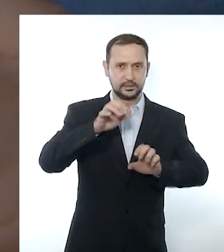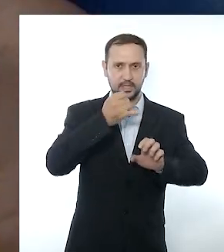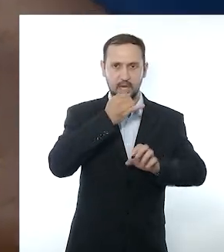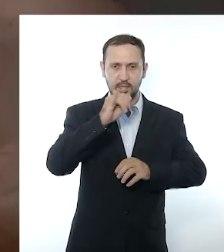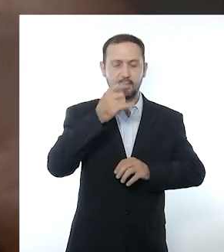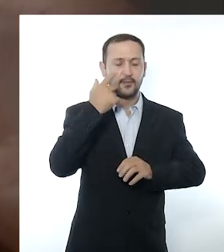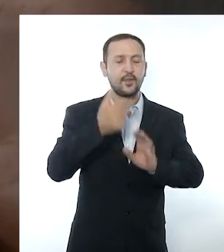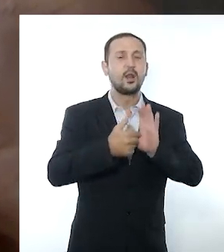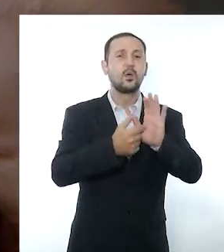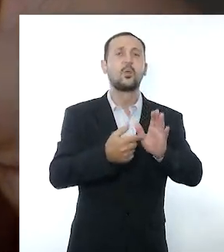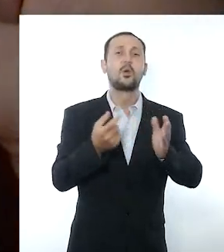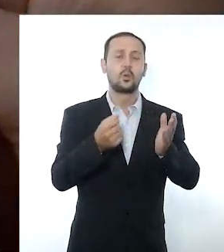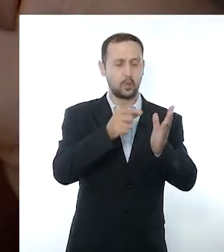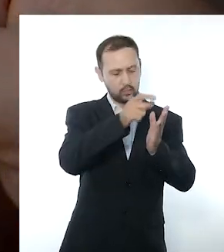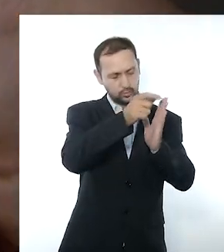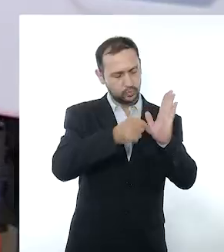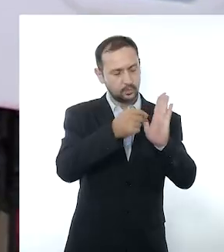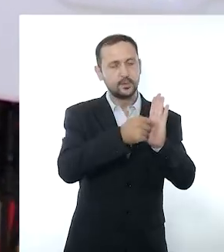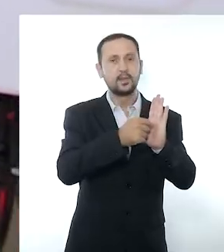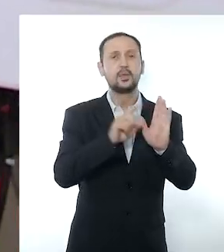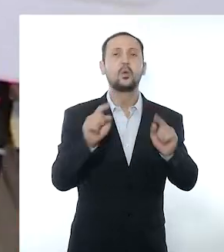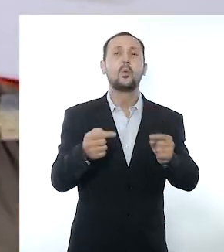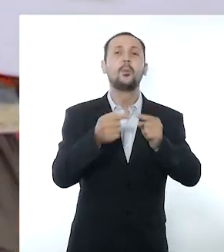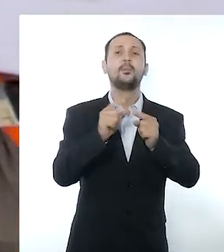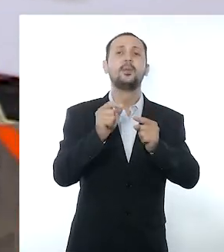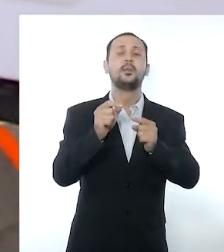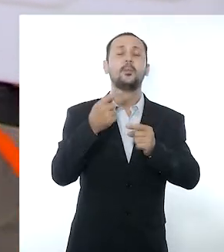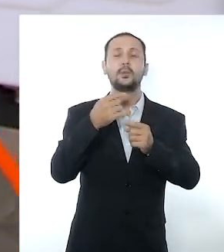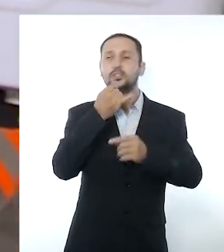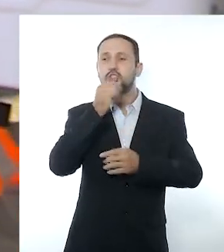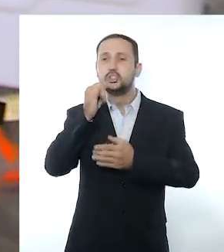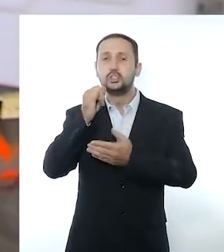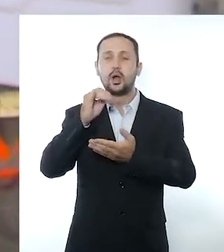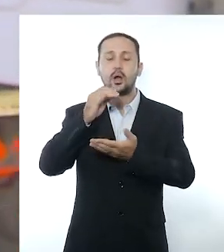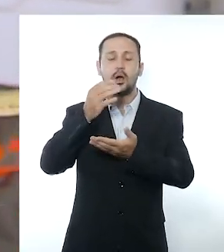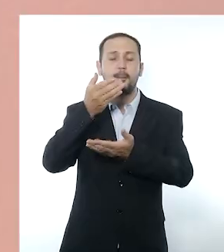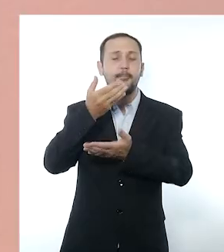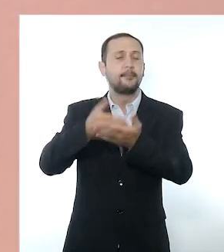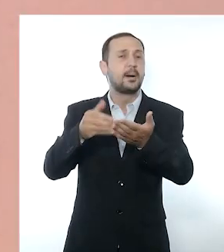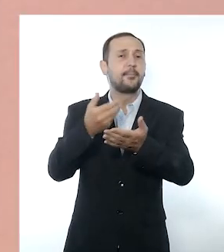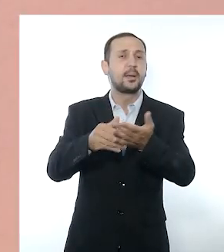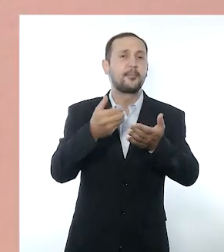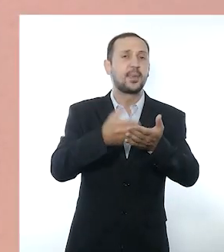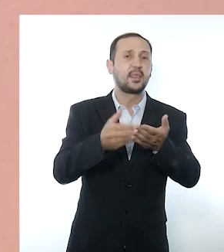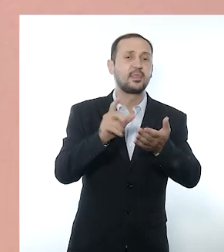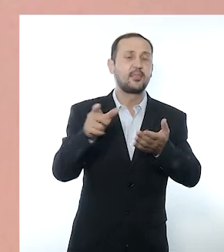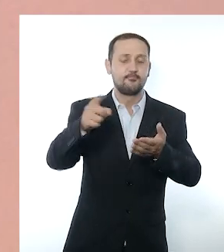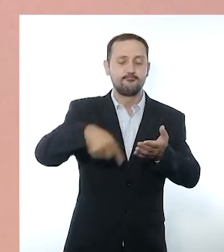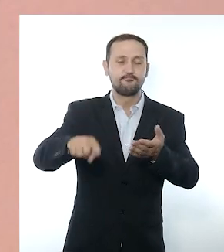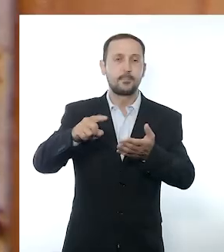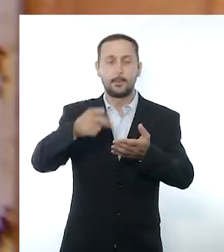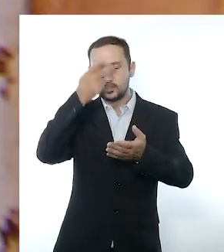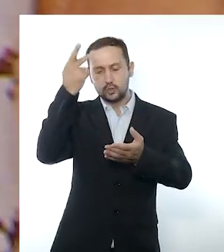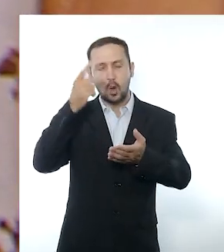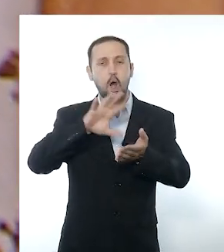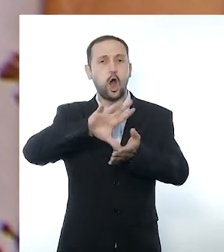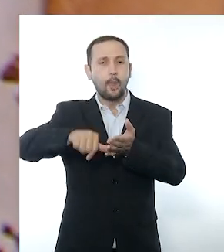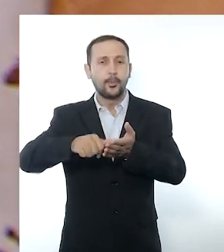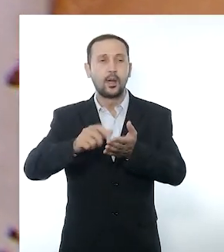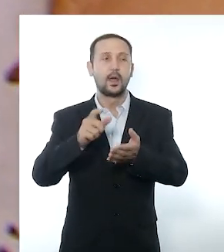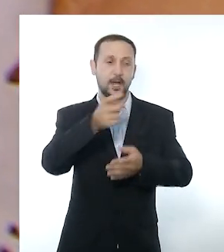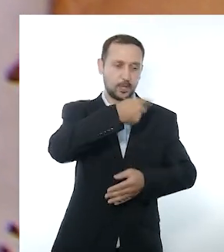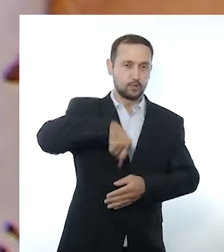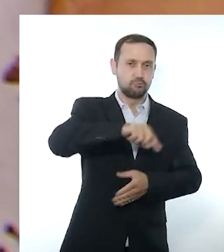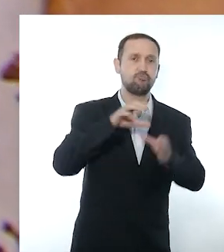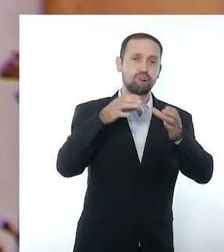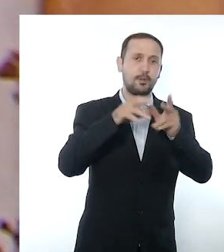aos clientes qual o valor da conta diz respeito ao rateio de perdas não técnicas, ou seja, aquelas decorrentes de furto de